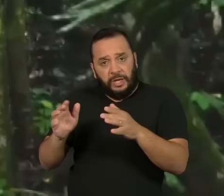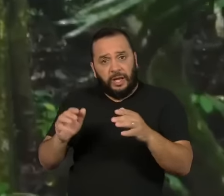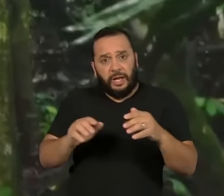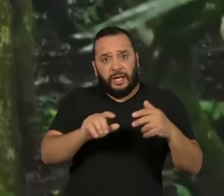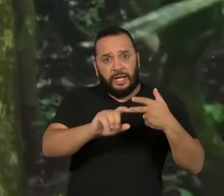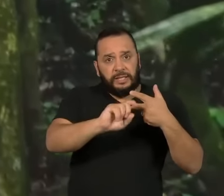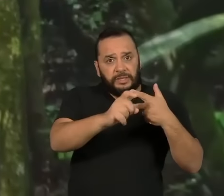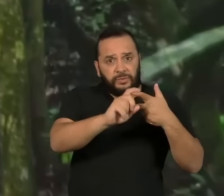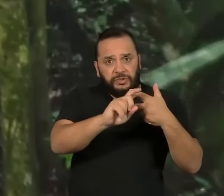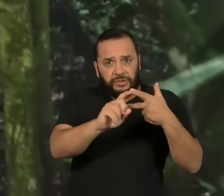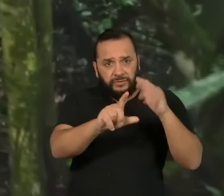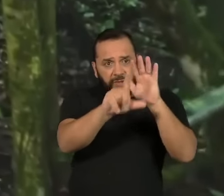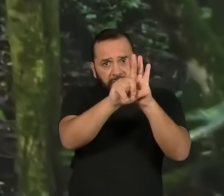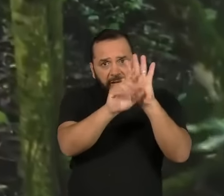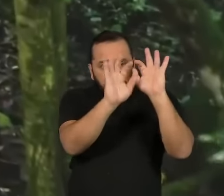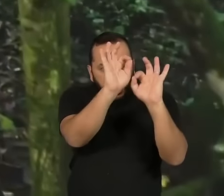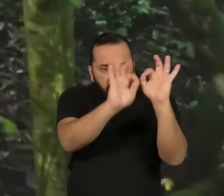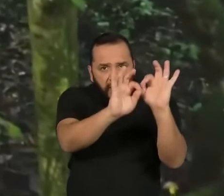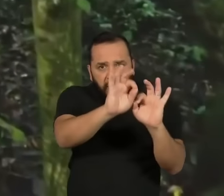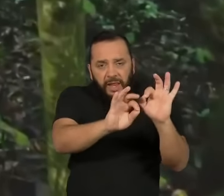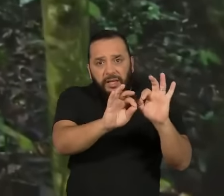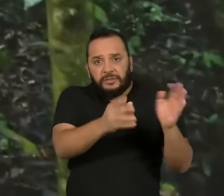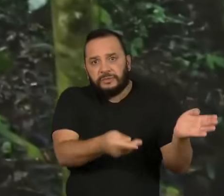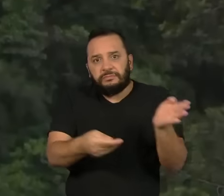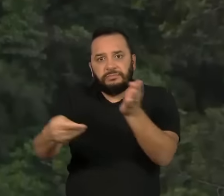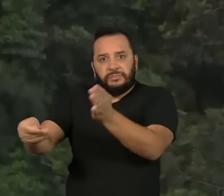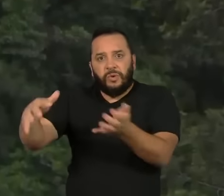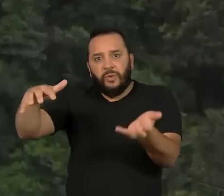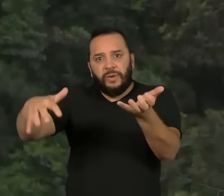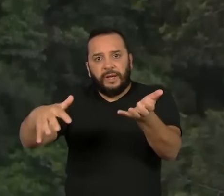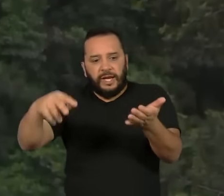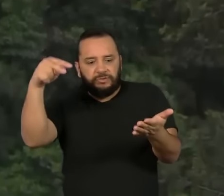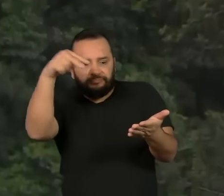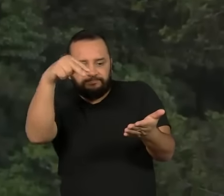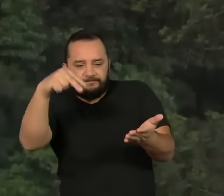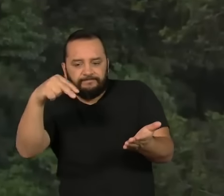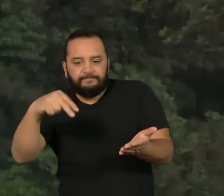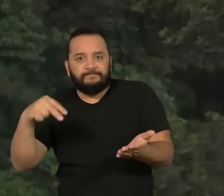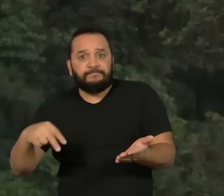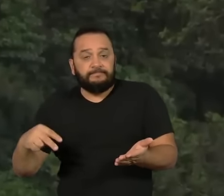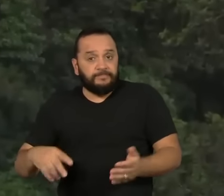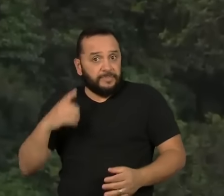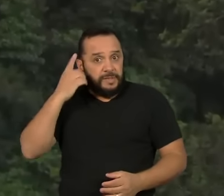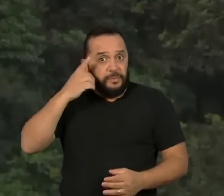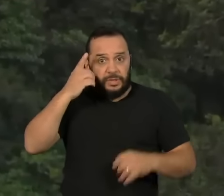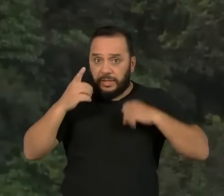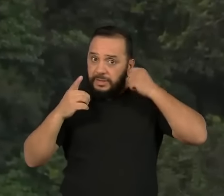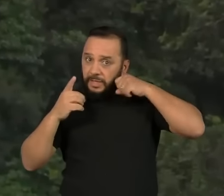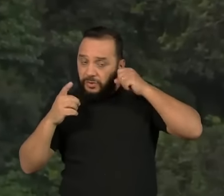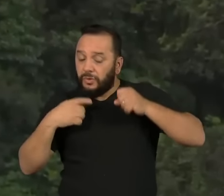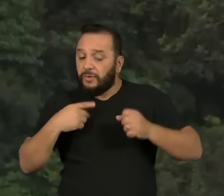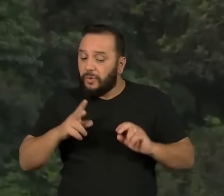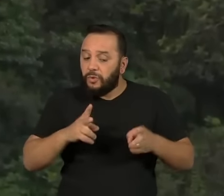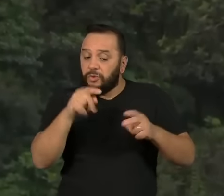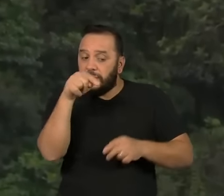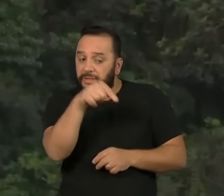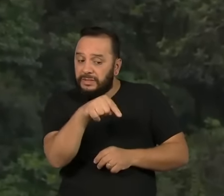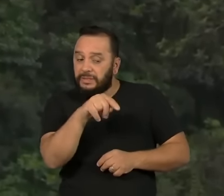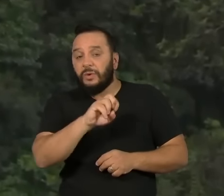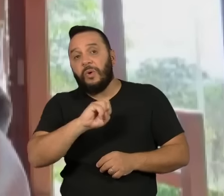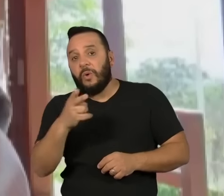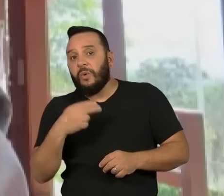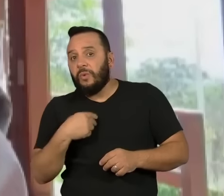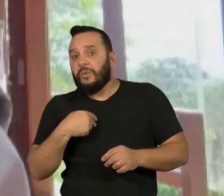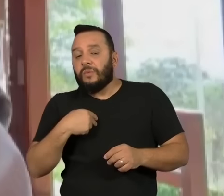Executivo, segue para apreciação do Congresso Nacional. Deputados e senadores decidem se mantêm ou derrubam os